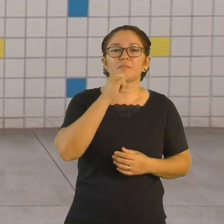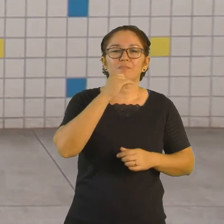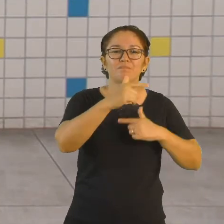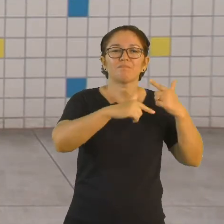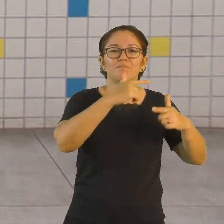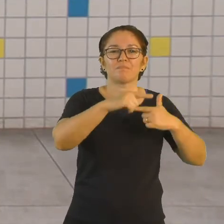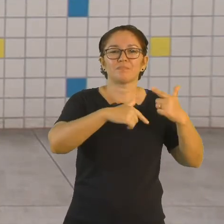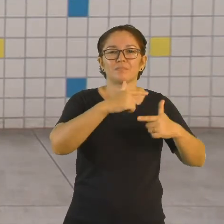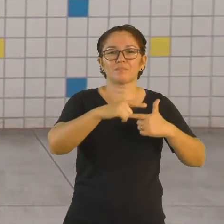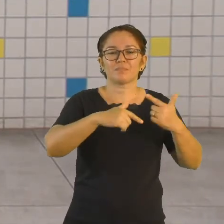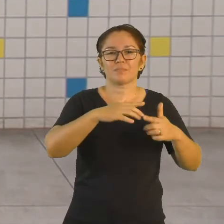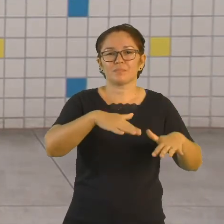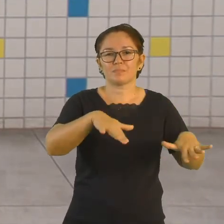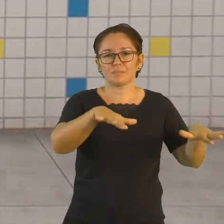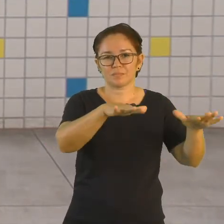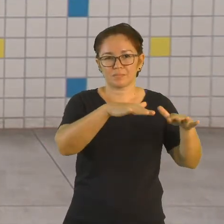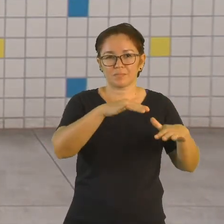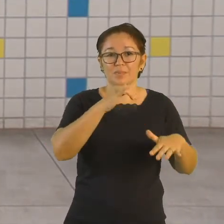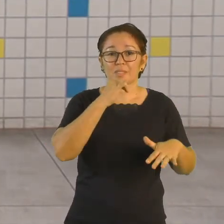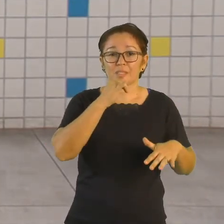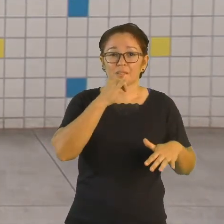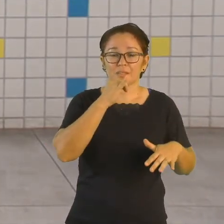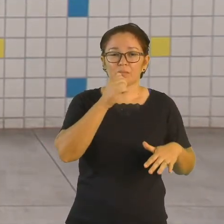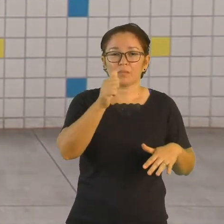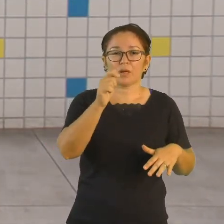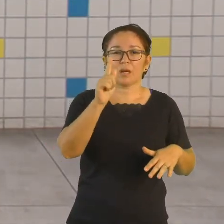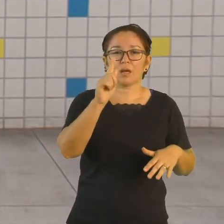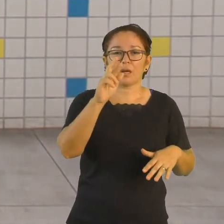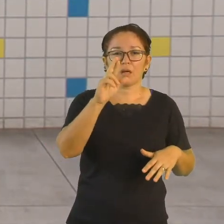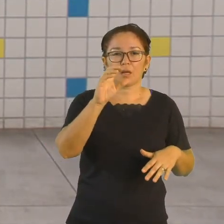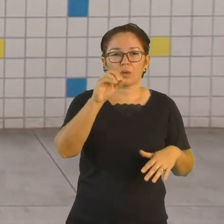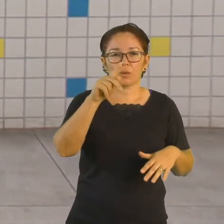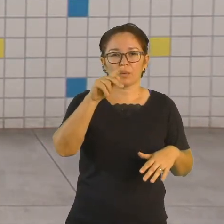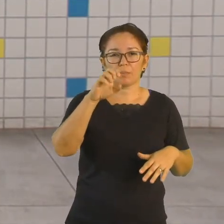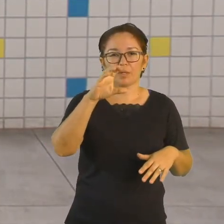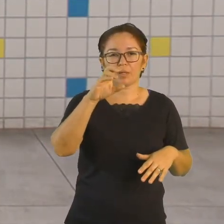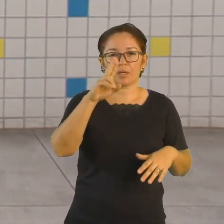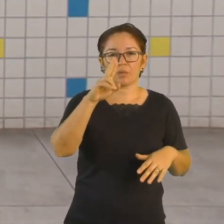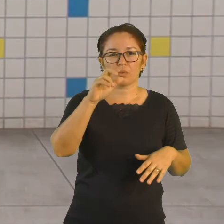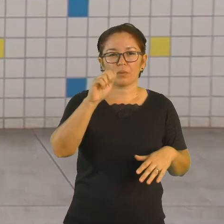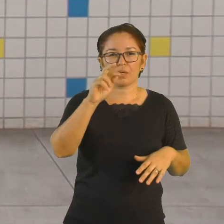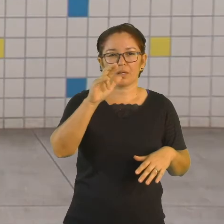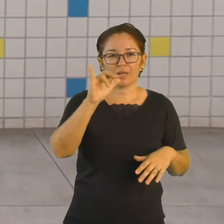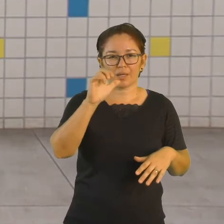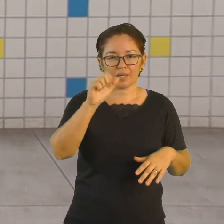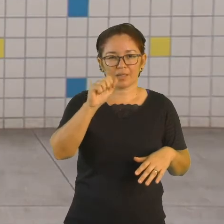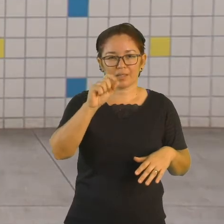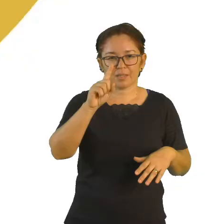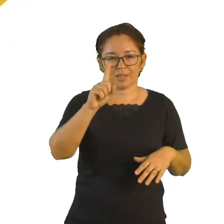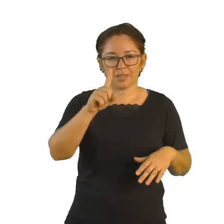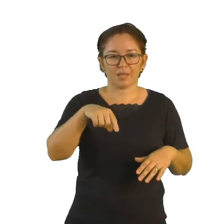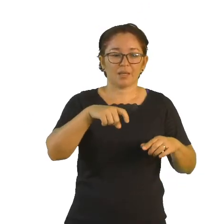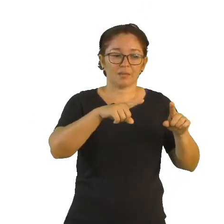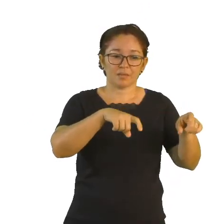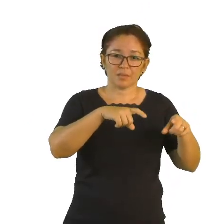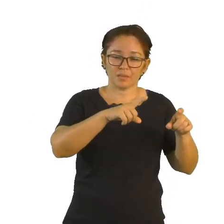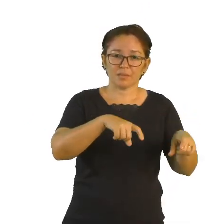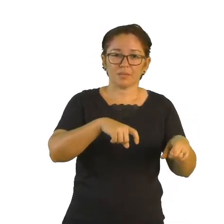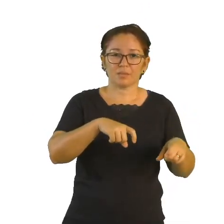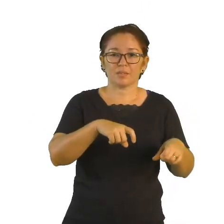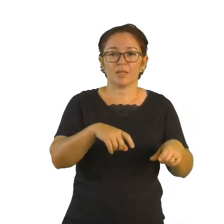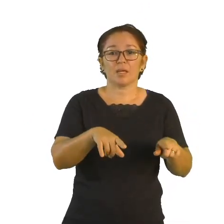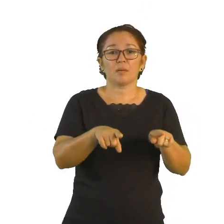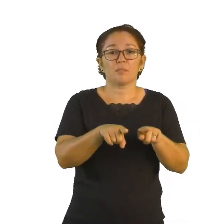e pecuária, criação de gado e animais. Observa bem